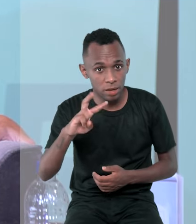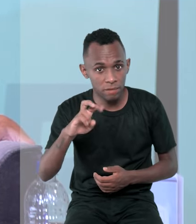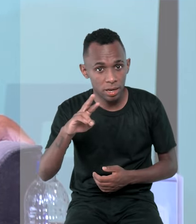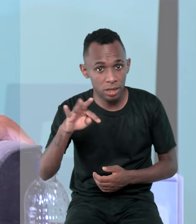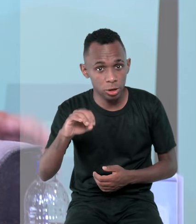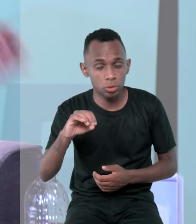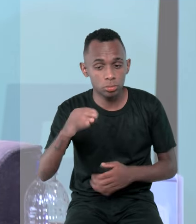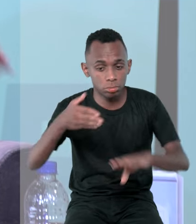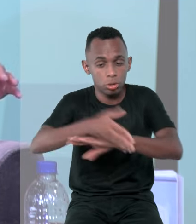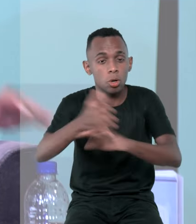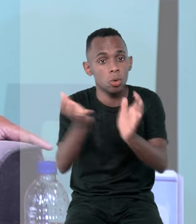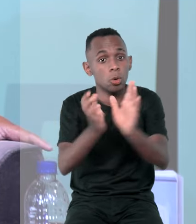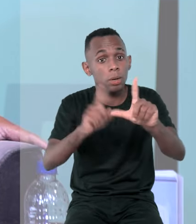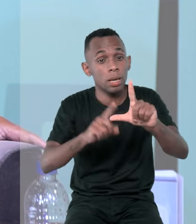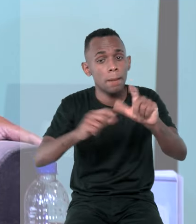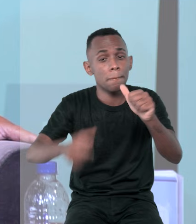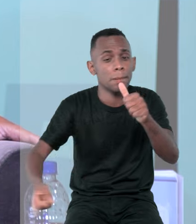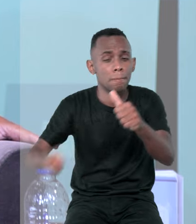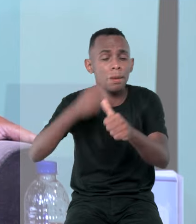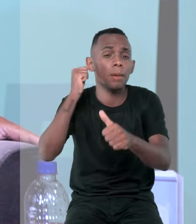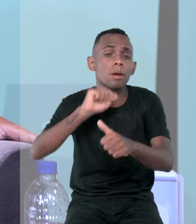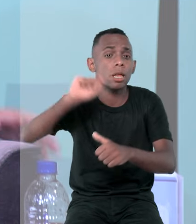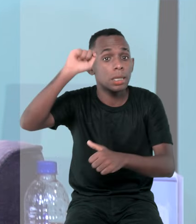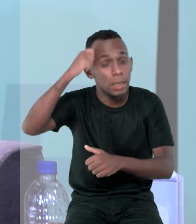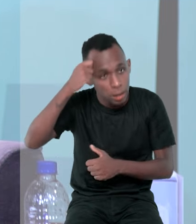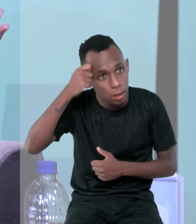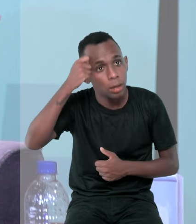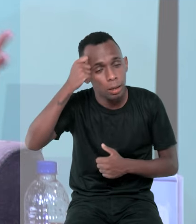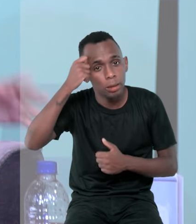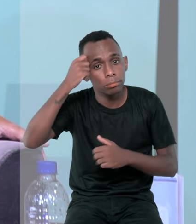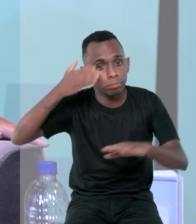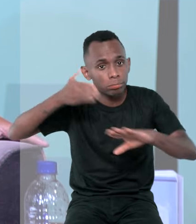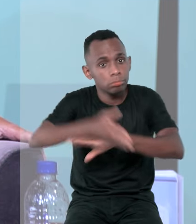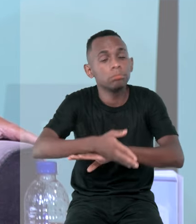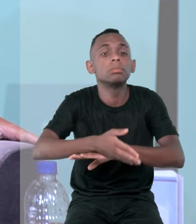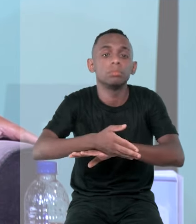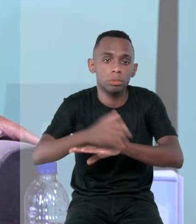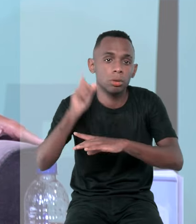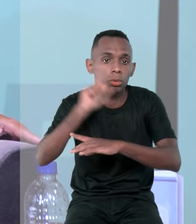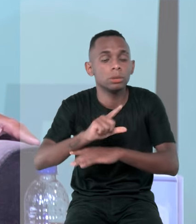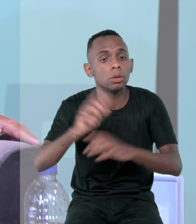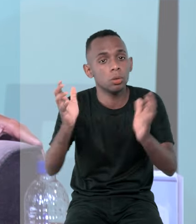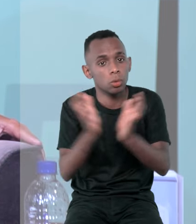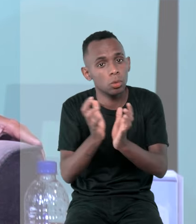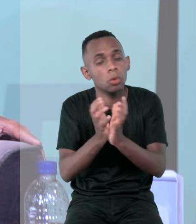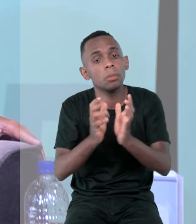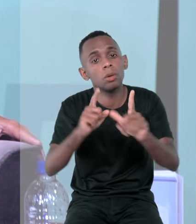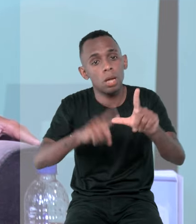Letras. Ela foi a primeira escritora negra a assumir esse lugar na Academia Mineira de